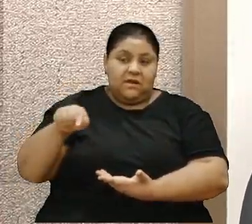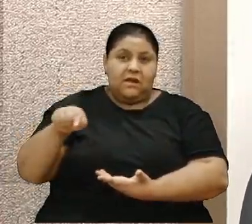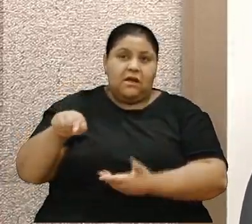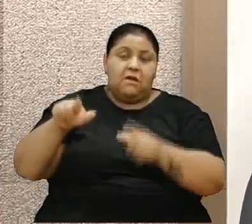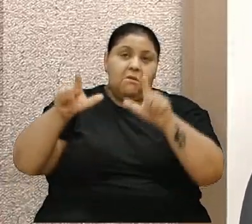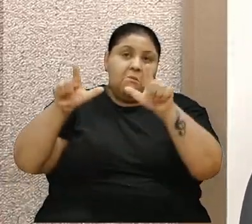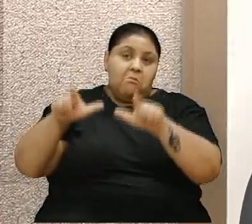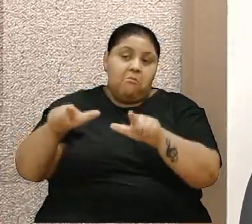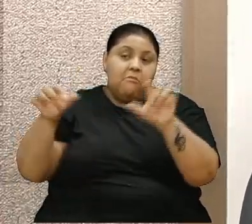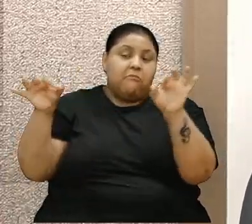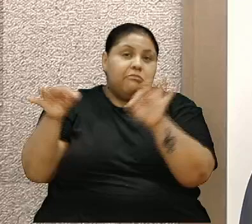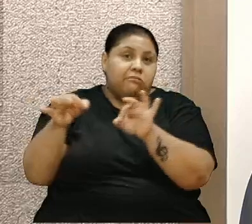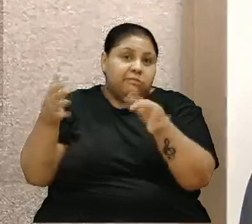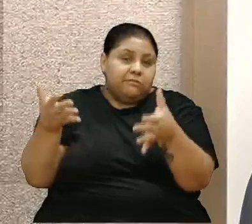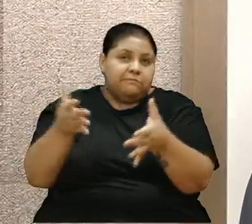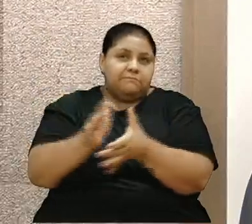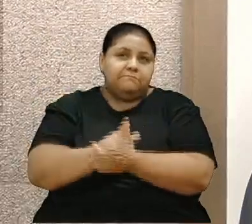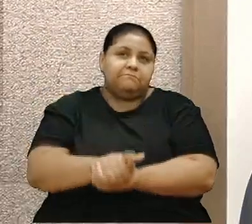nobre.